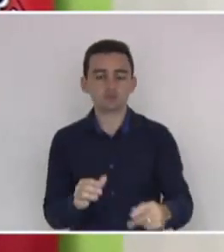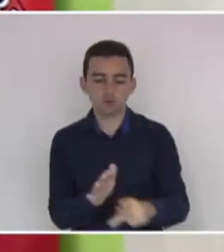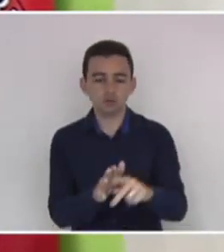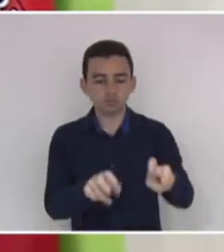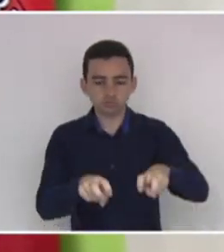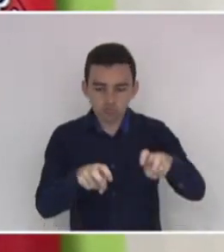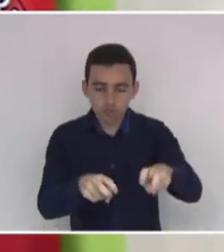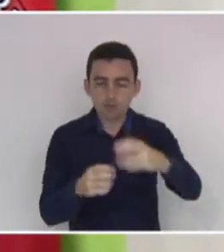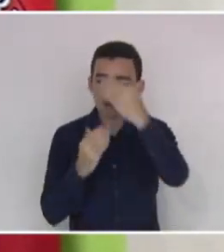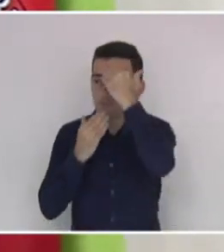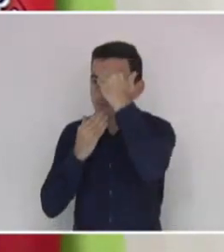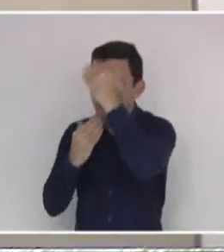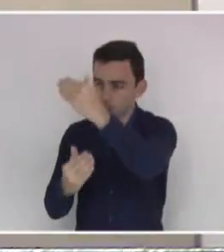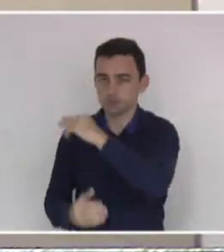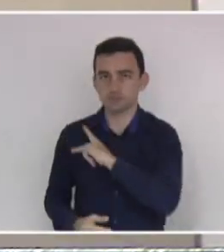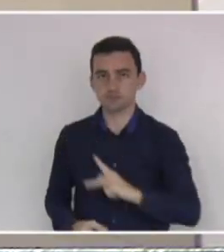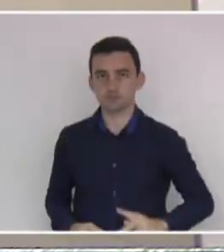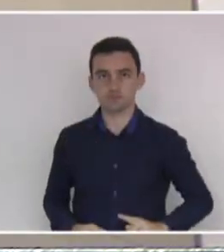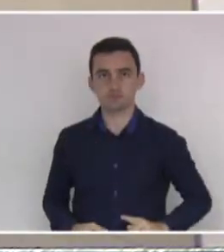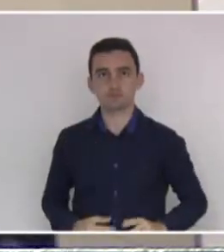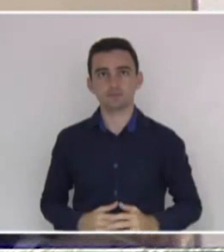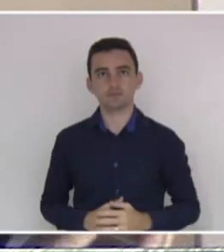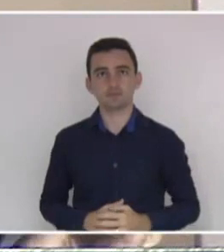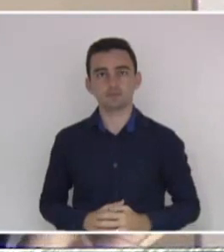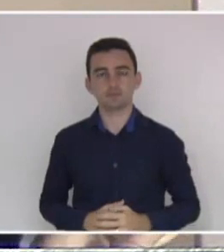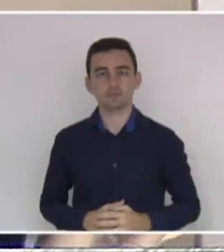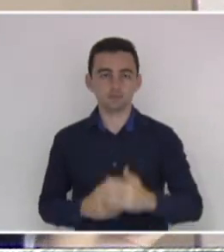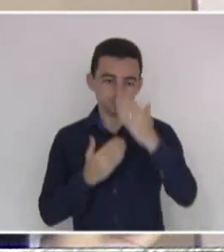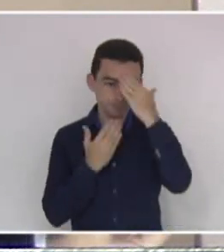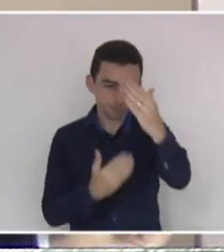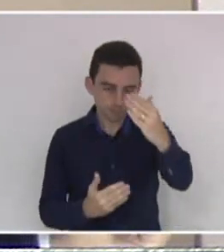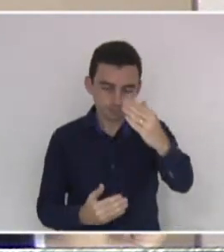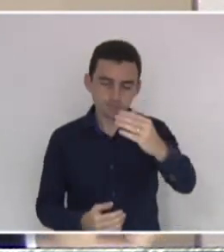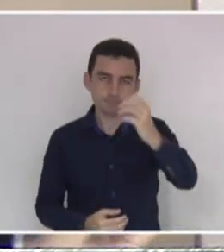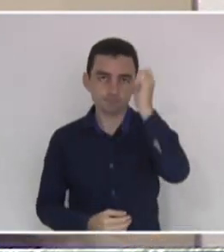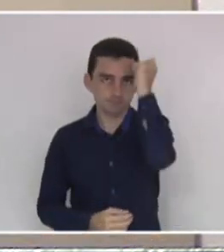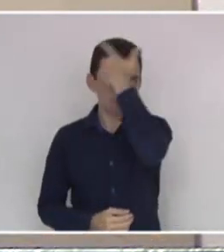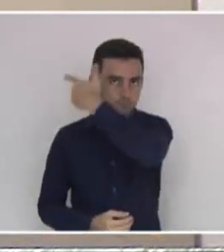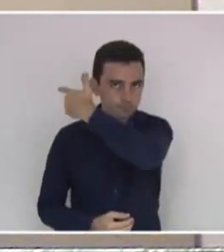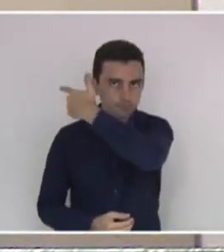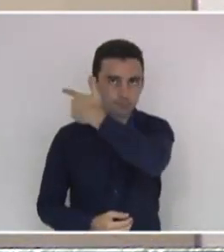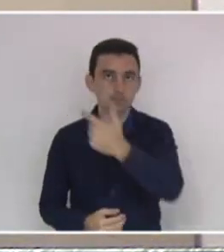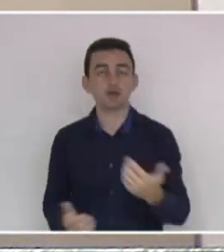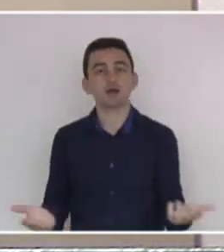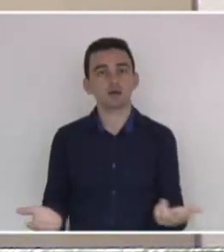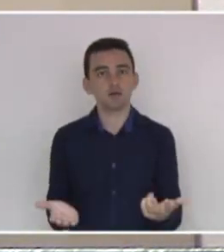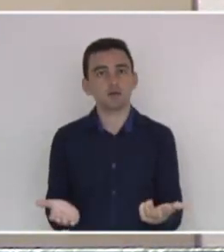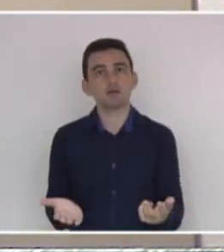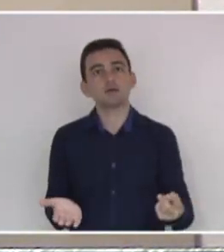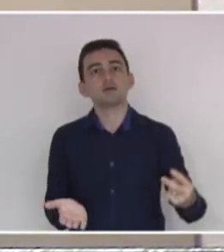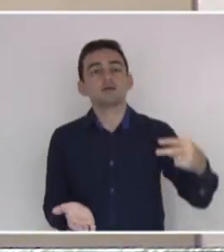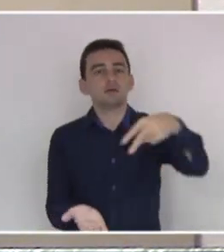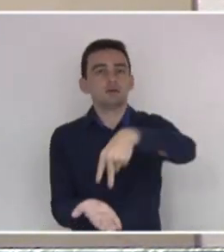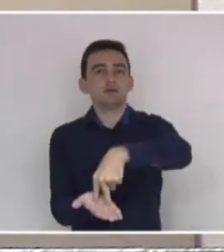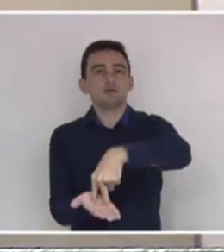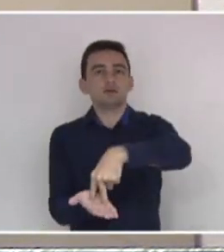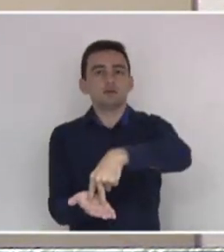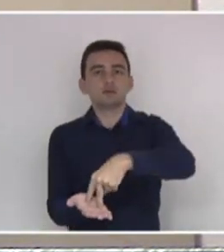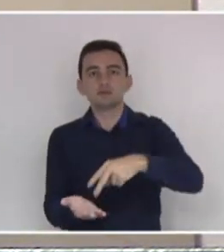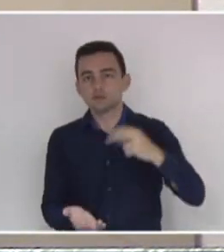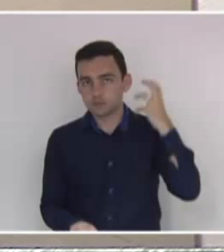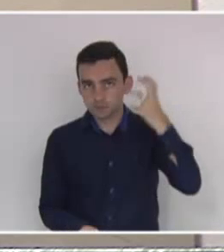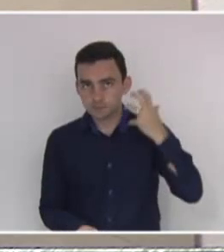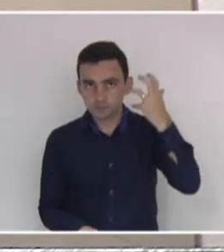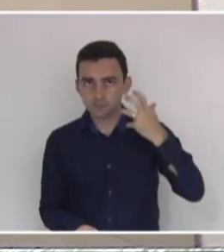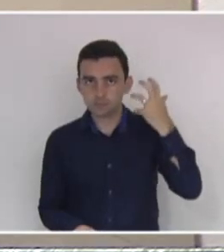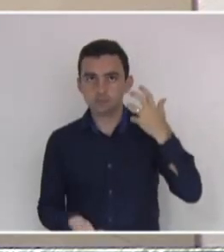Muito obrigado, senhor presidente. Obrigado, deputado Altair. Com a palavra, antes do horário dos partidos políticos, deputada Ana Paula